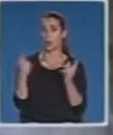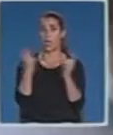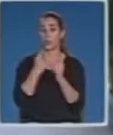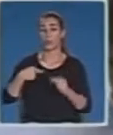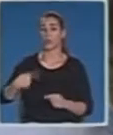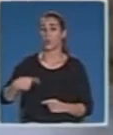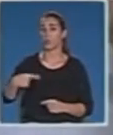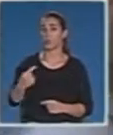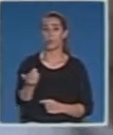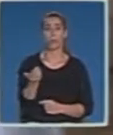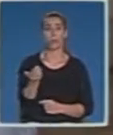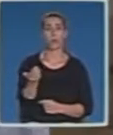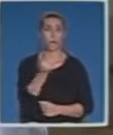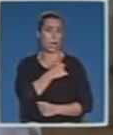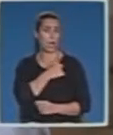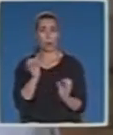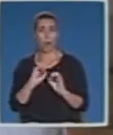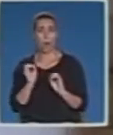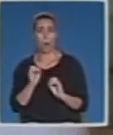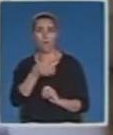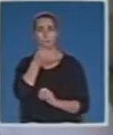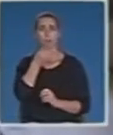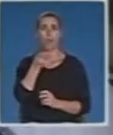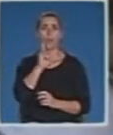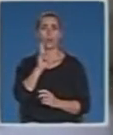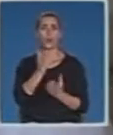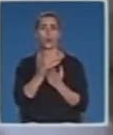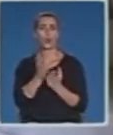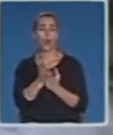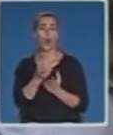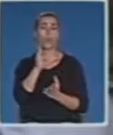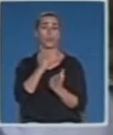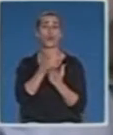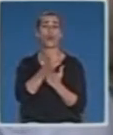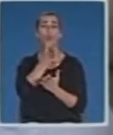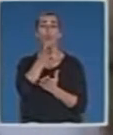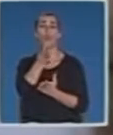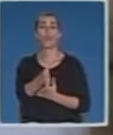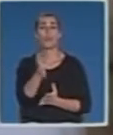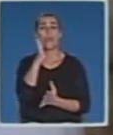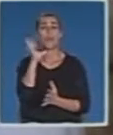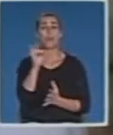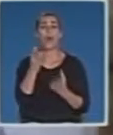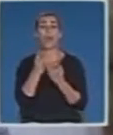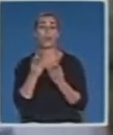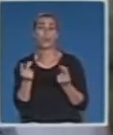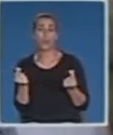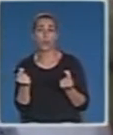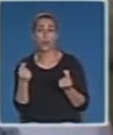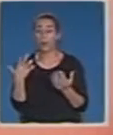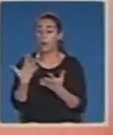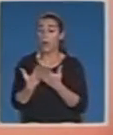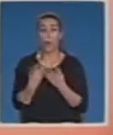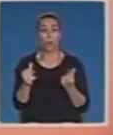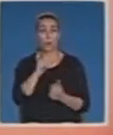dias não nos chega o transporte a casa. Falei com o diretor da escola diz que vai tentar resolver, não tem resolvido.